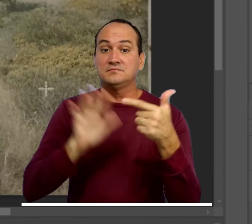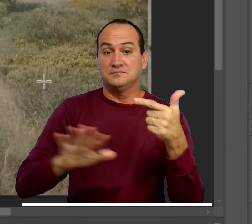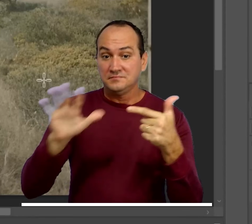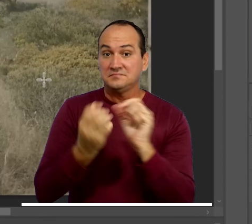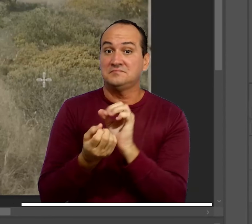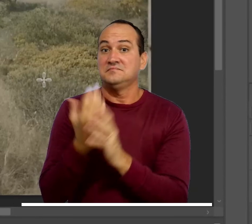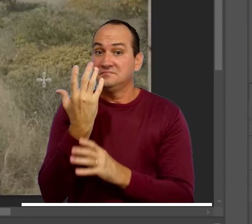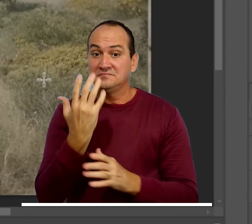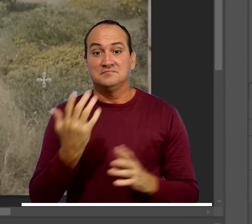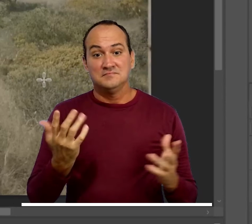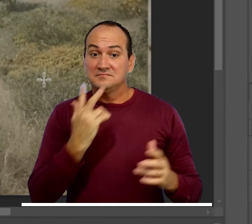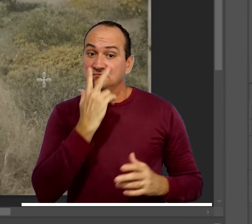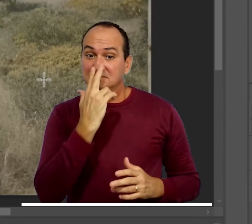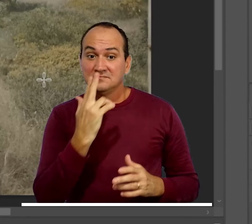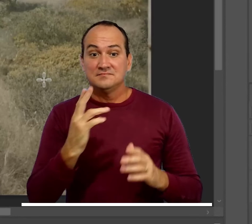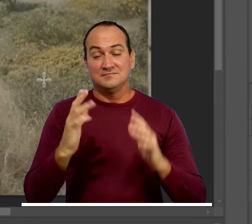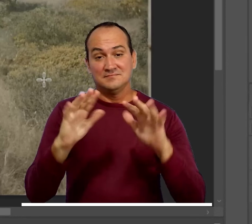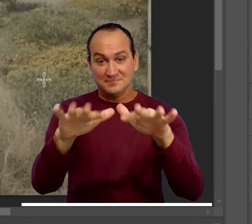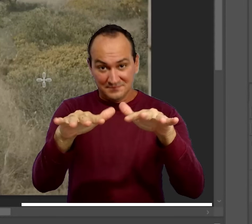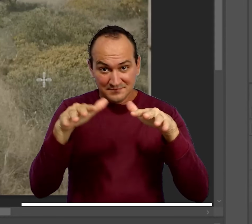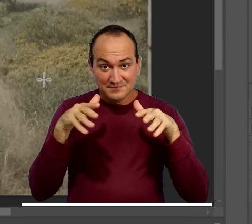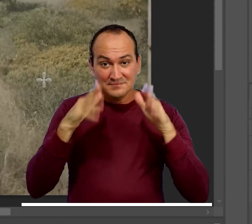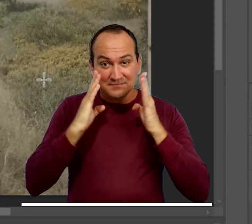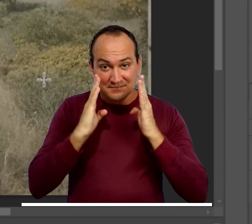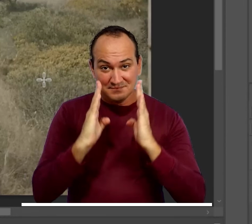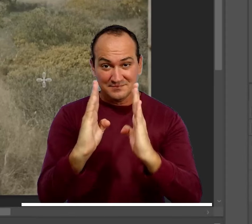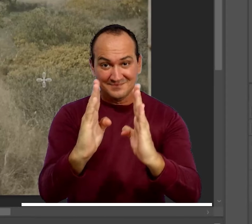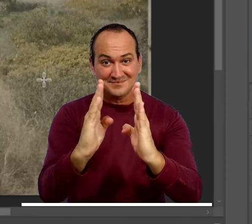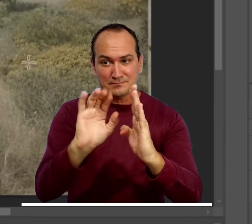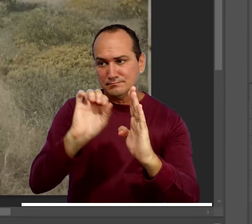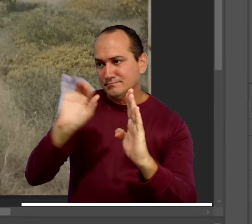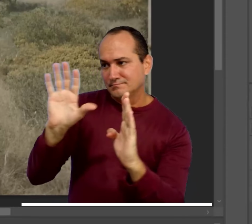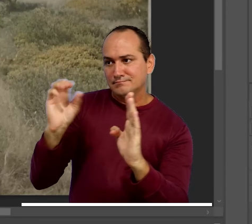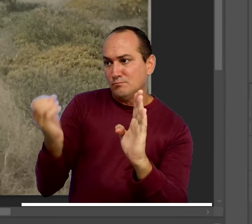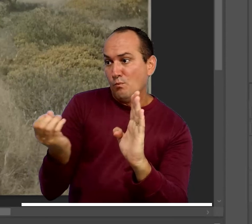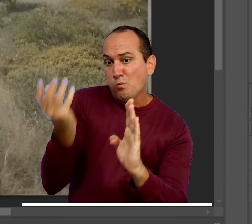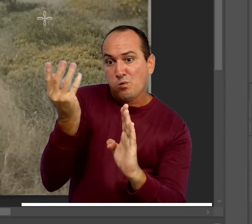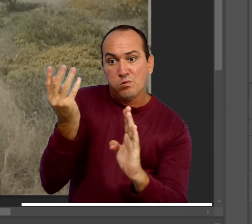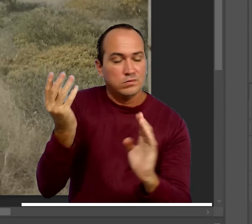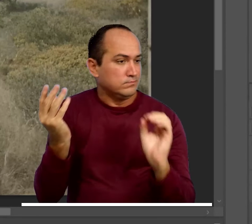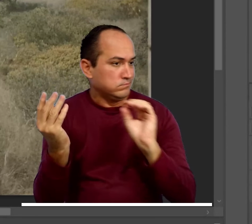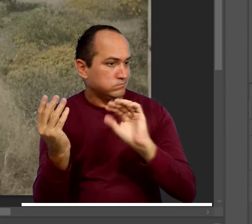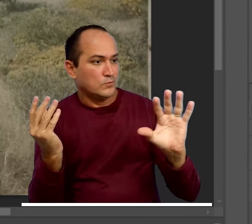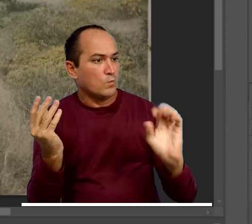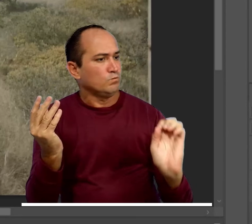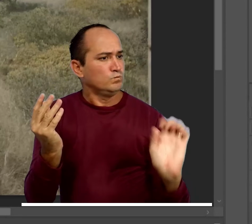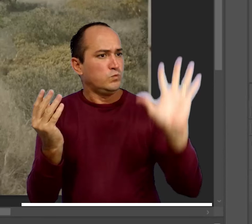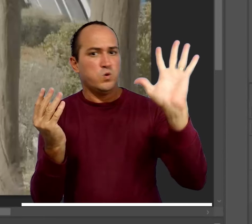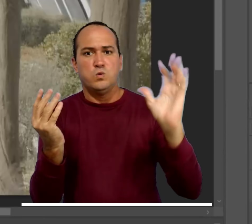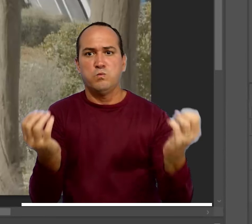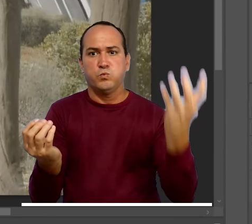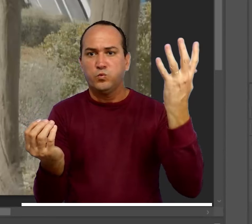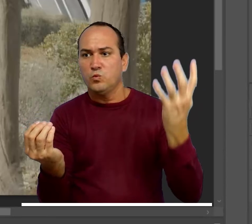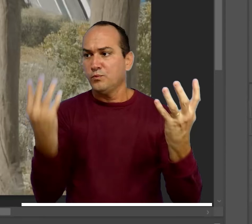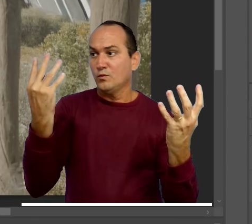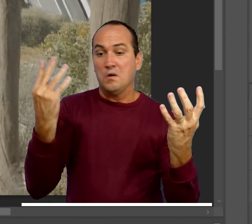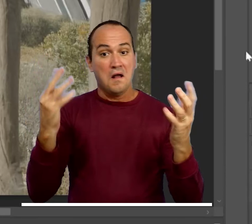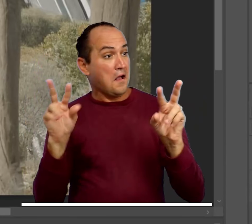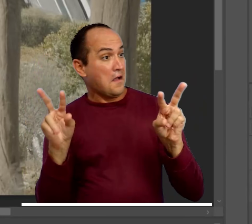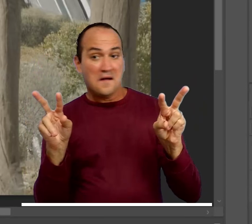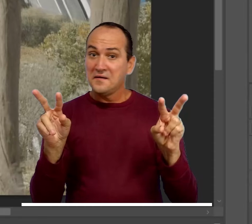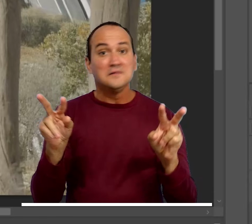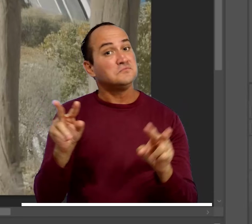que ele criou aqui, ó, considerando que a gente tinha só aquela imagem inicial, né, da foto, né, na vertical, no vídeo da vertical. Essa outra